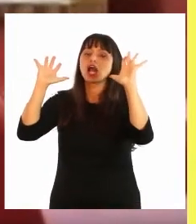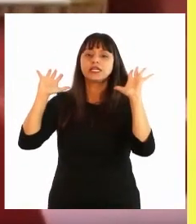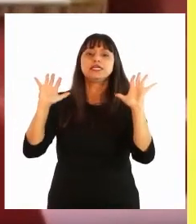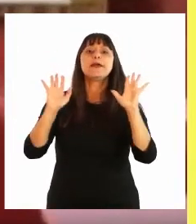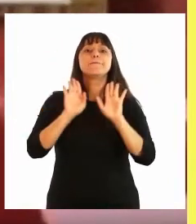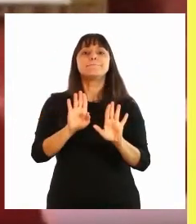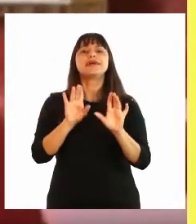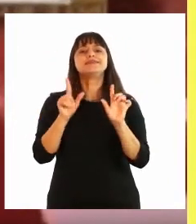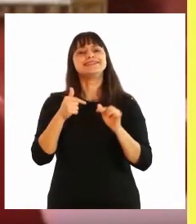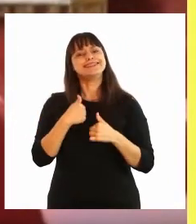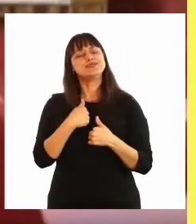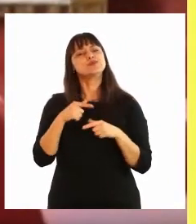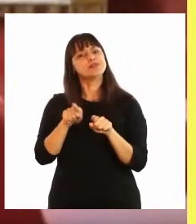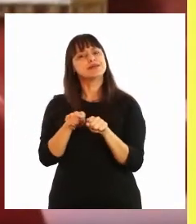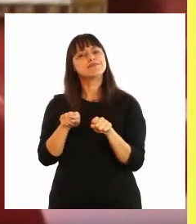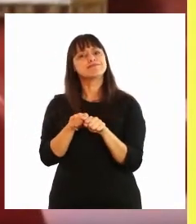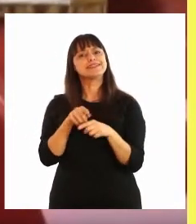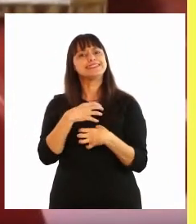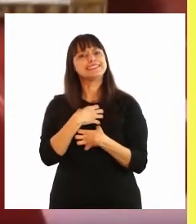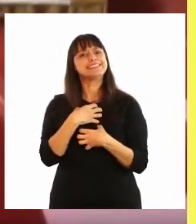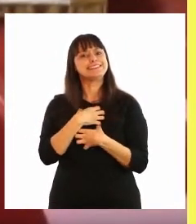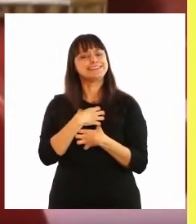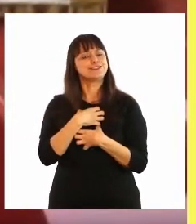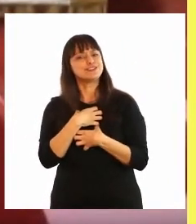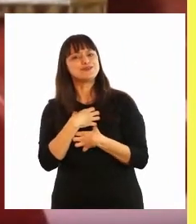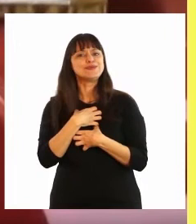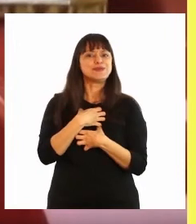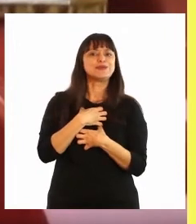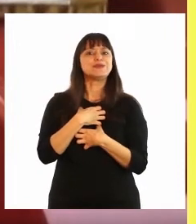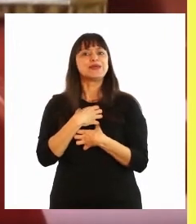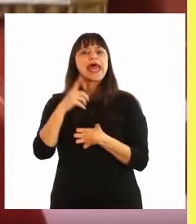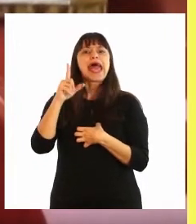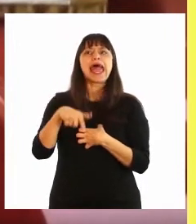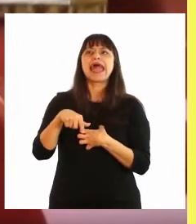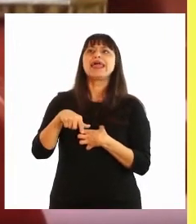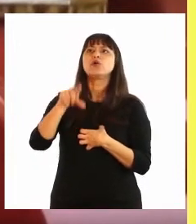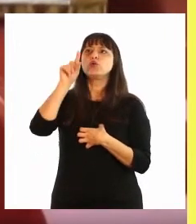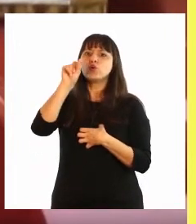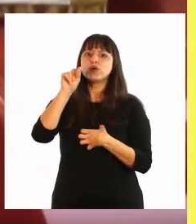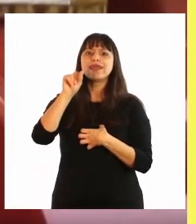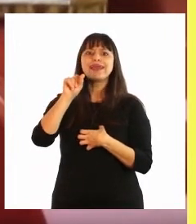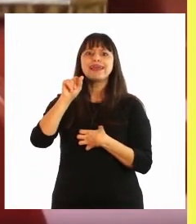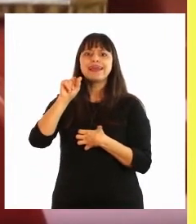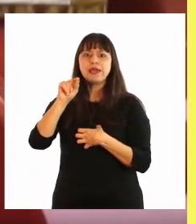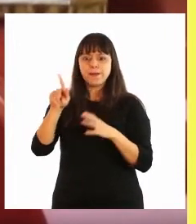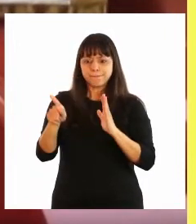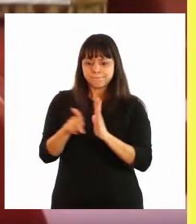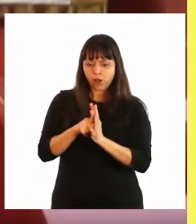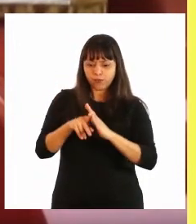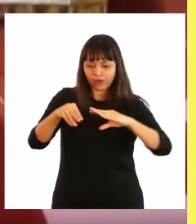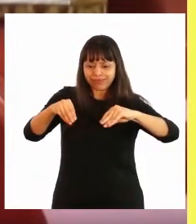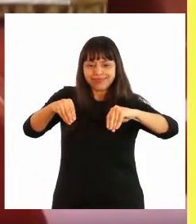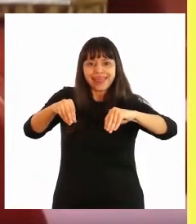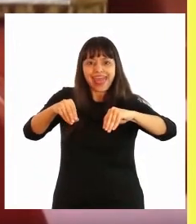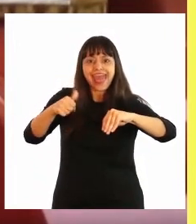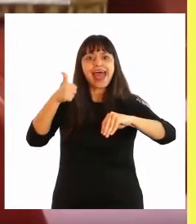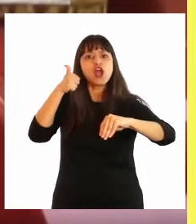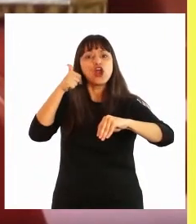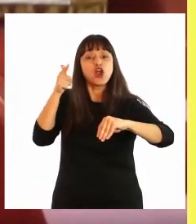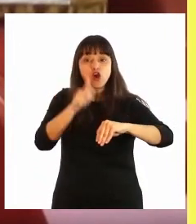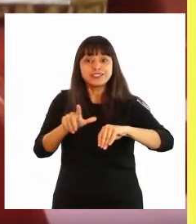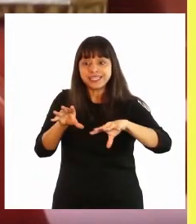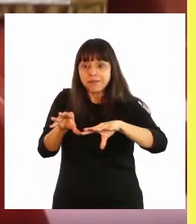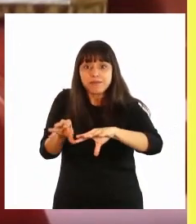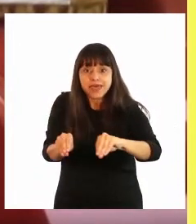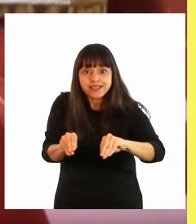mesma medida, para mim, eu sinto isso, que tocar um pedacinho da terra é tão mágico quanto tocar um pedacinho do céu,